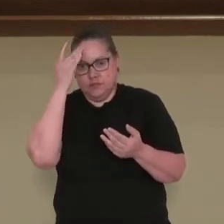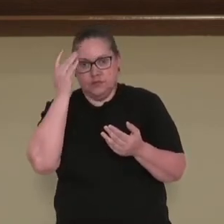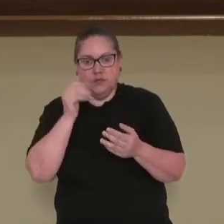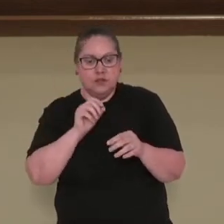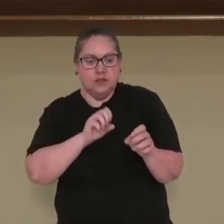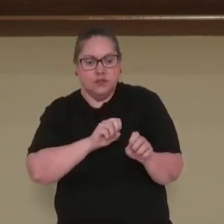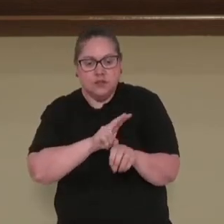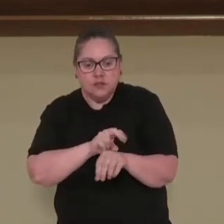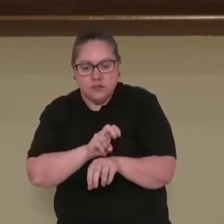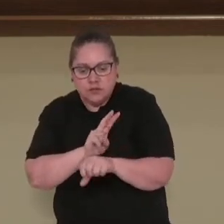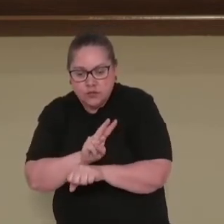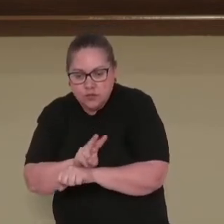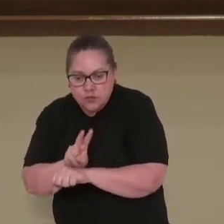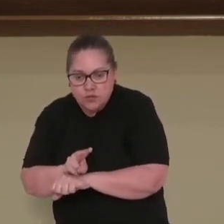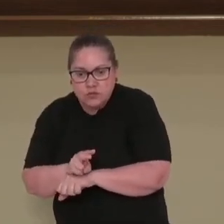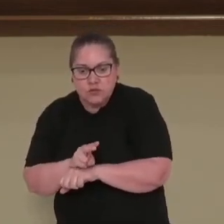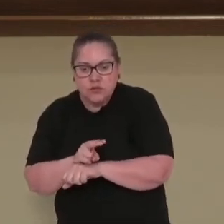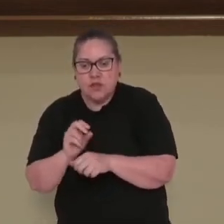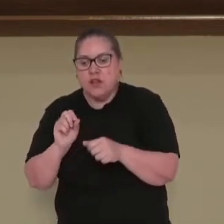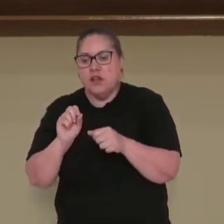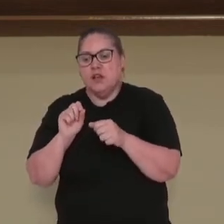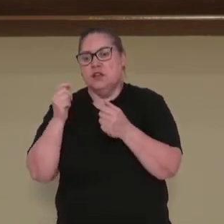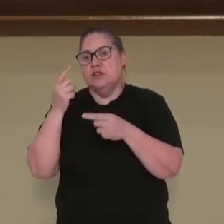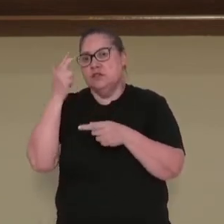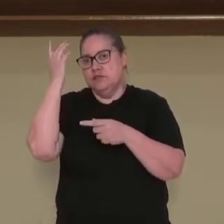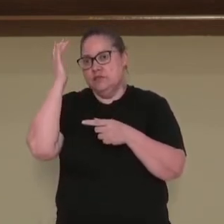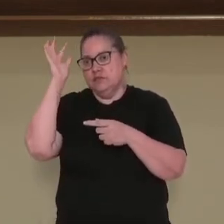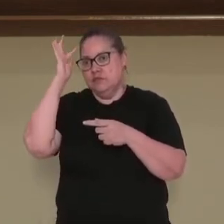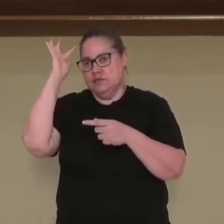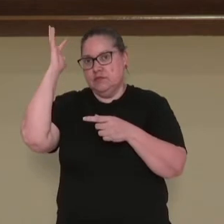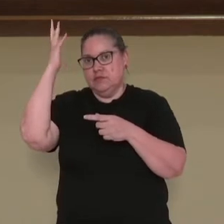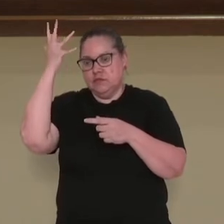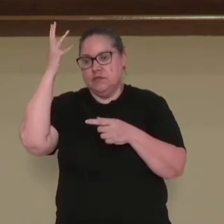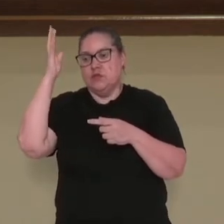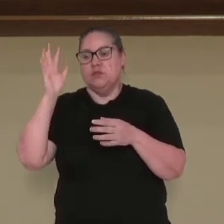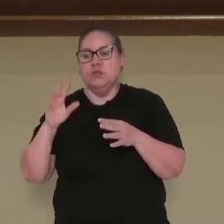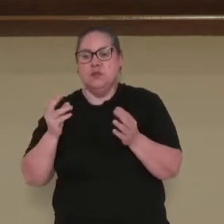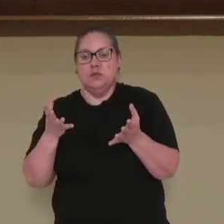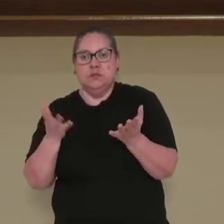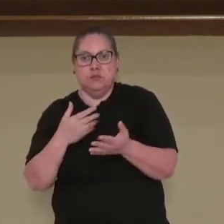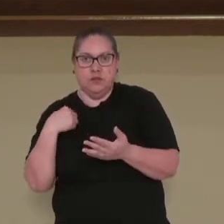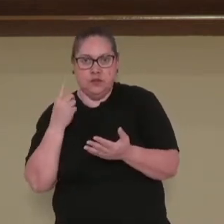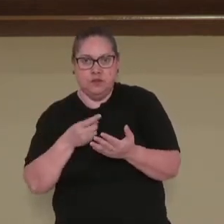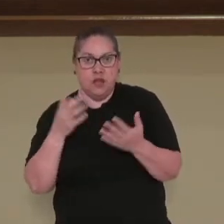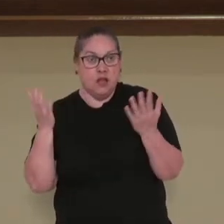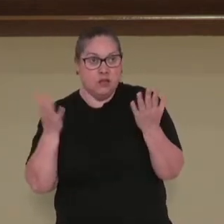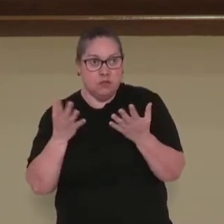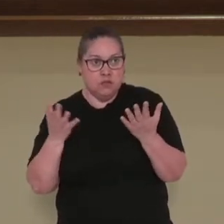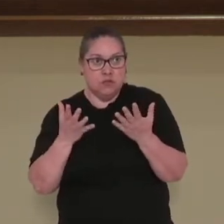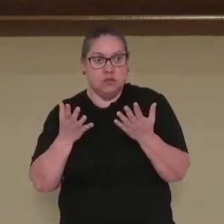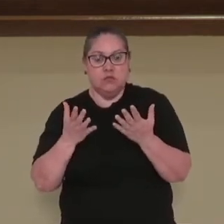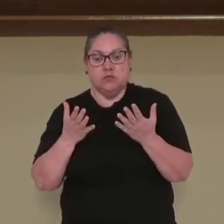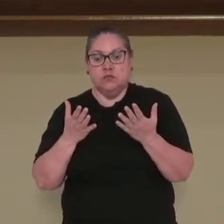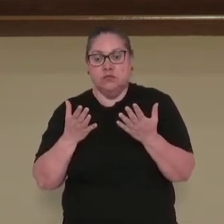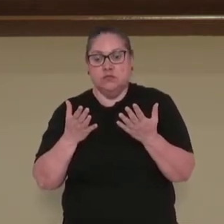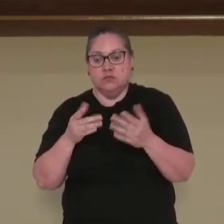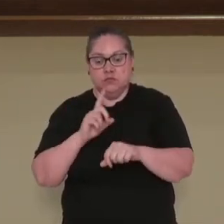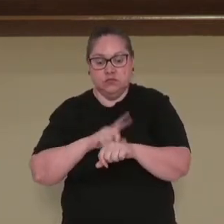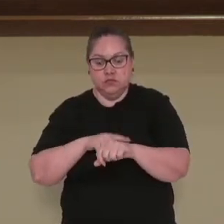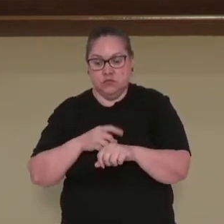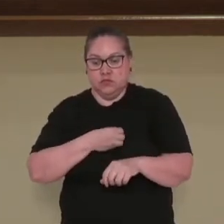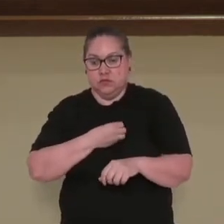dia. Realizamos nossos compromissos da melhor forma possível, somos responsáveis. E para